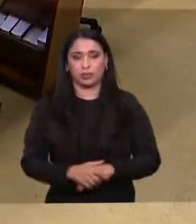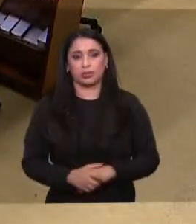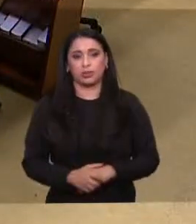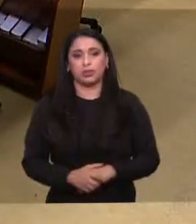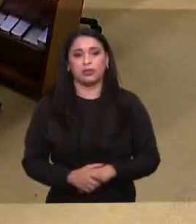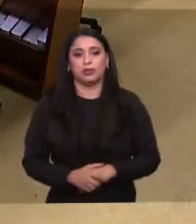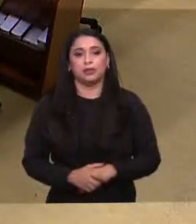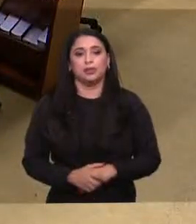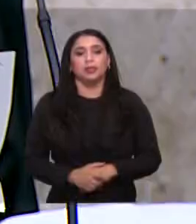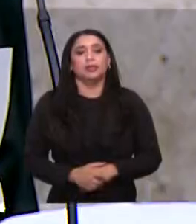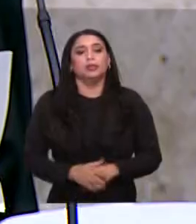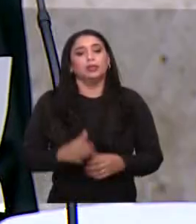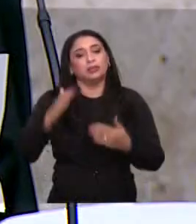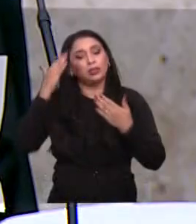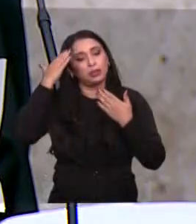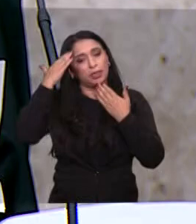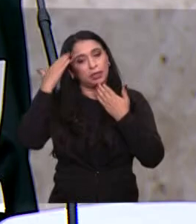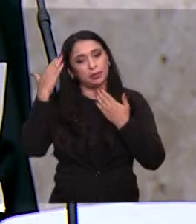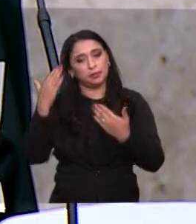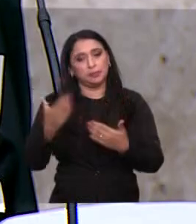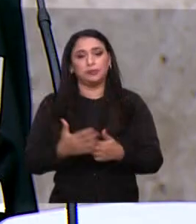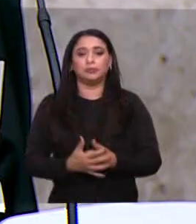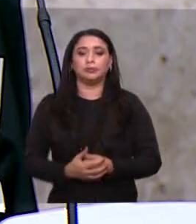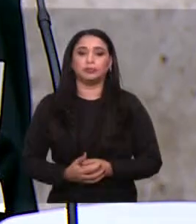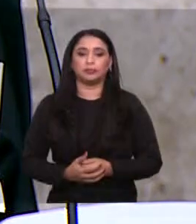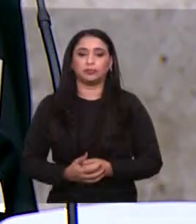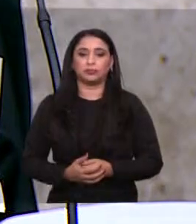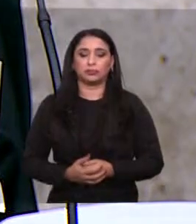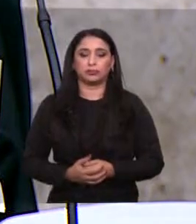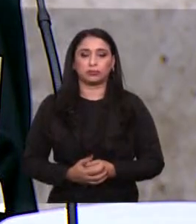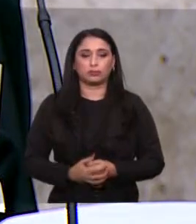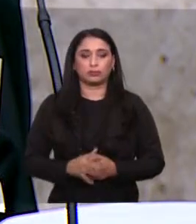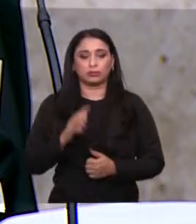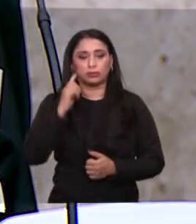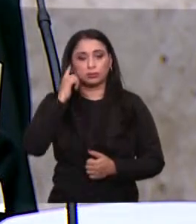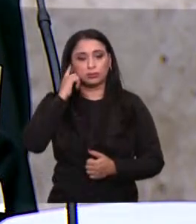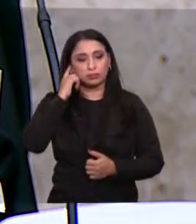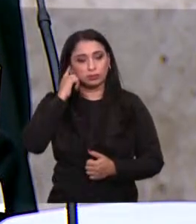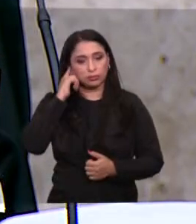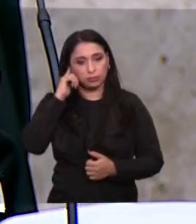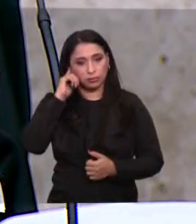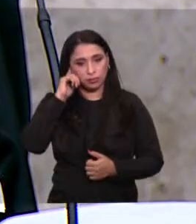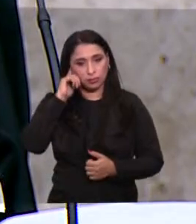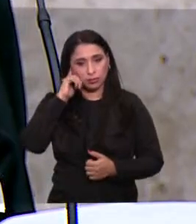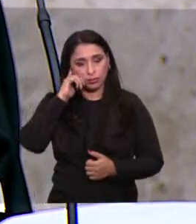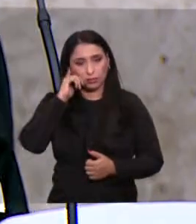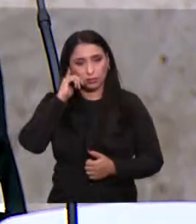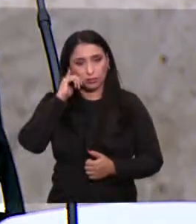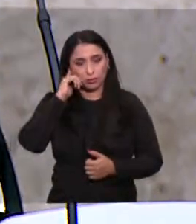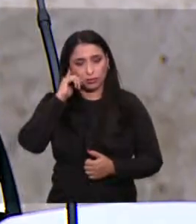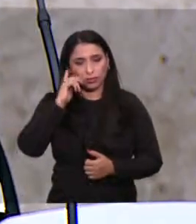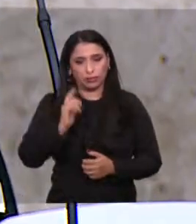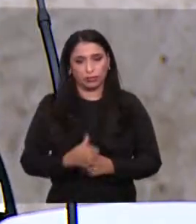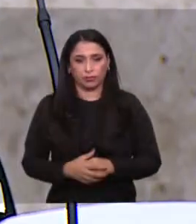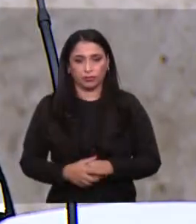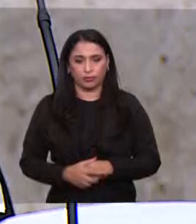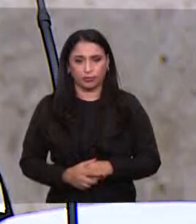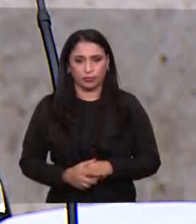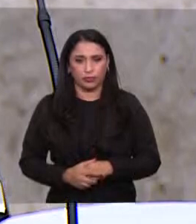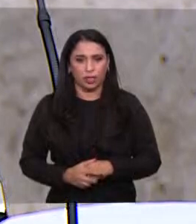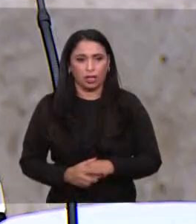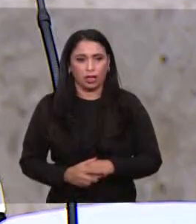Agradeço. é o doutor Arthur Luiz Mendonça